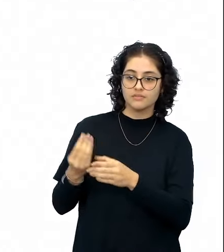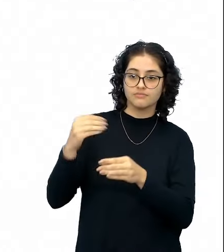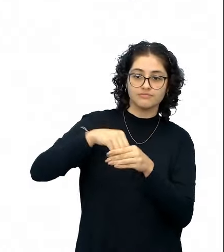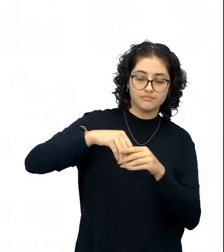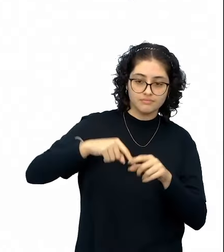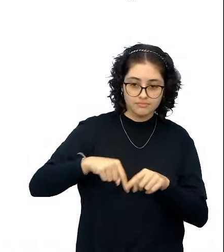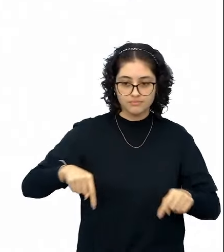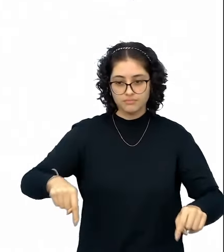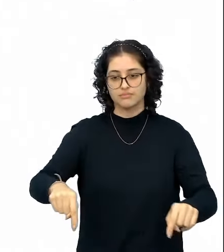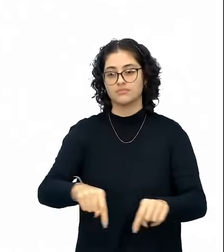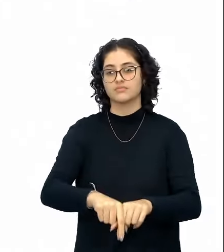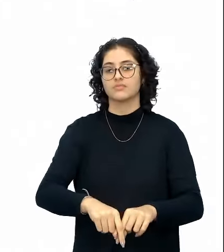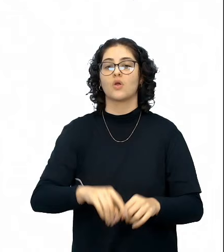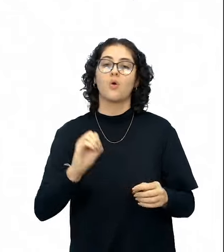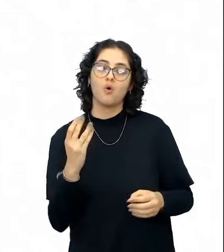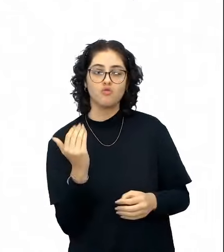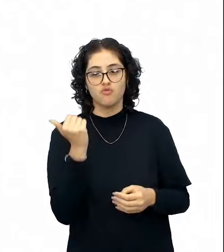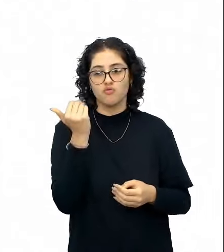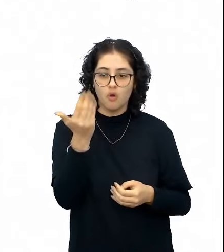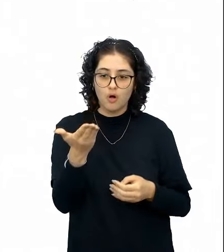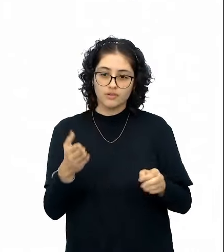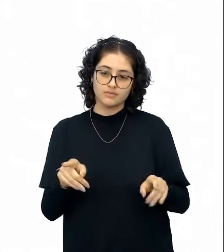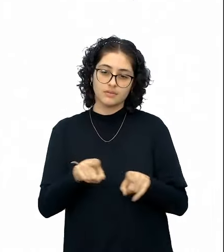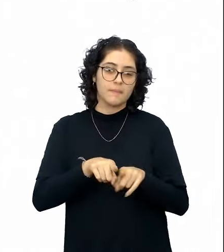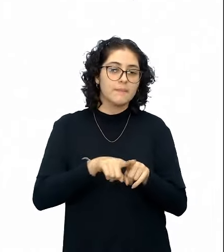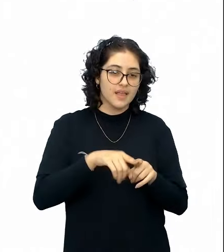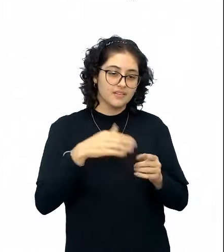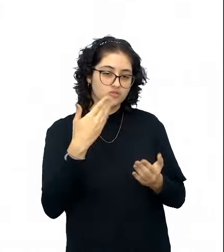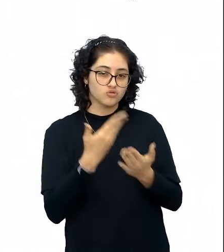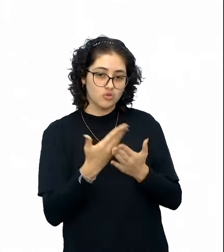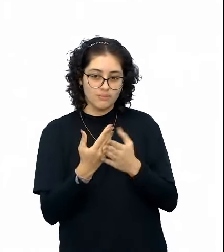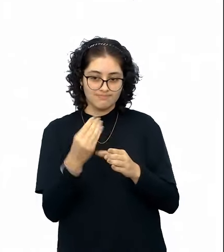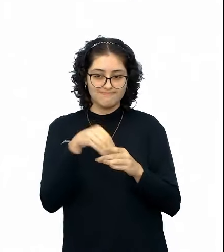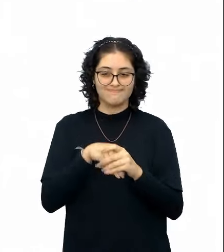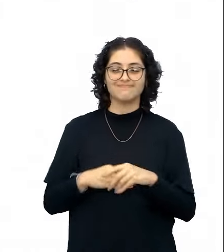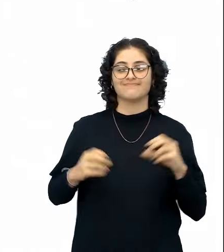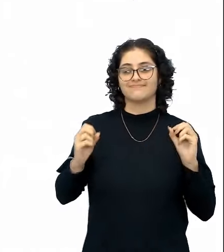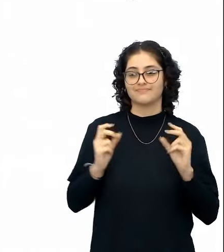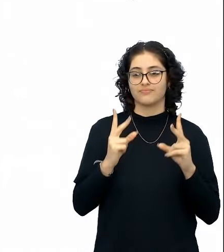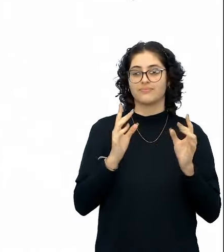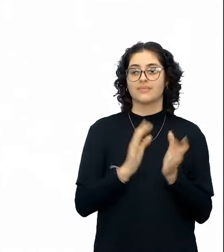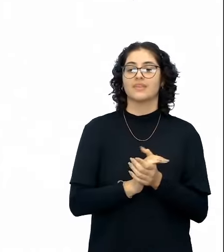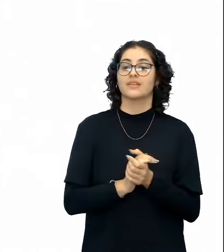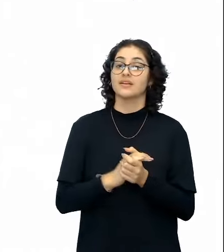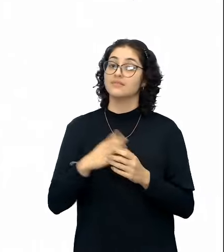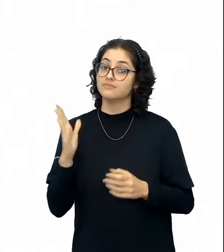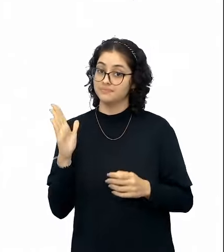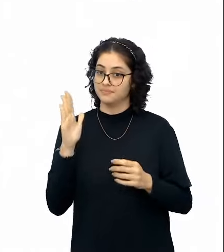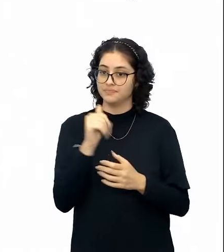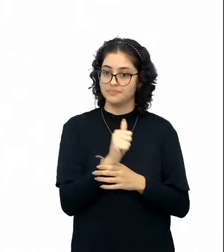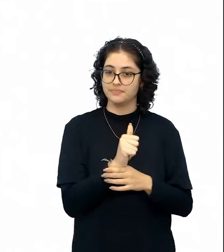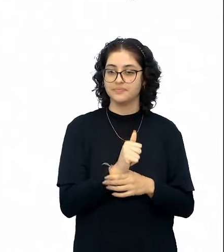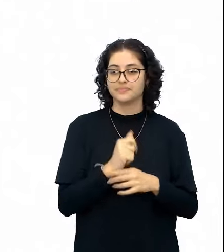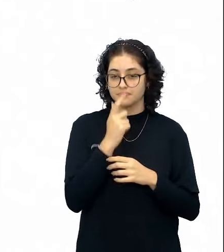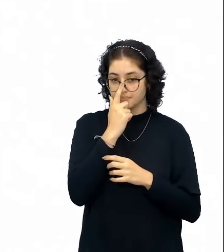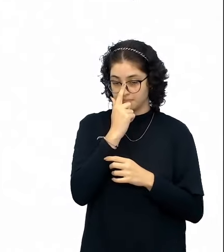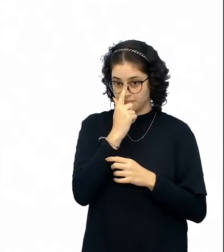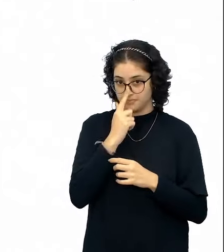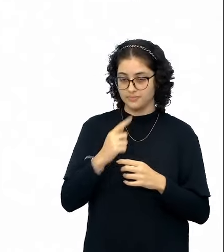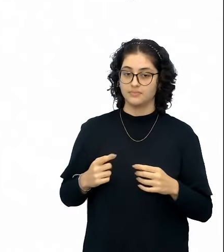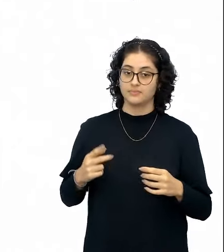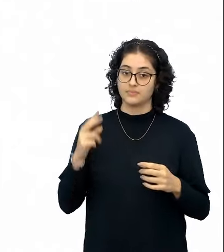até mesmo fora da sala de aula, no corredor, nos murais da escola e assim por diante. Pois bem, então vimos